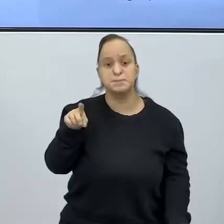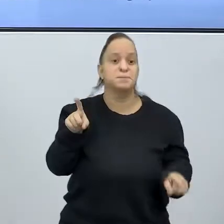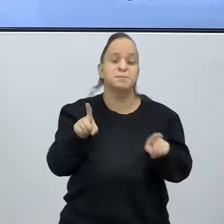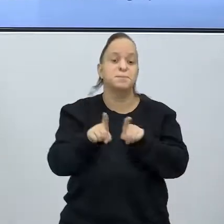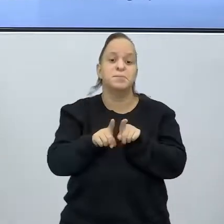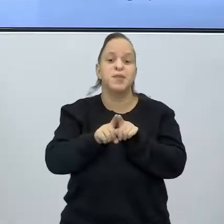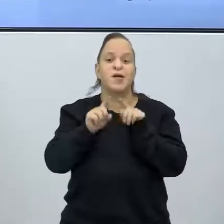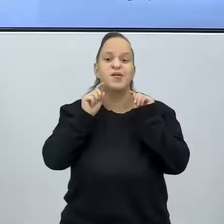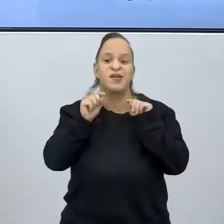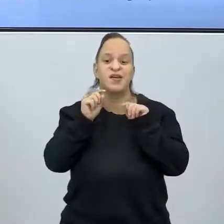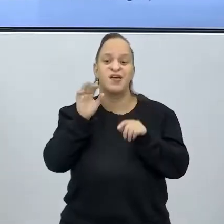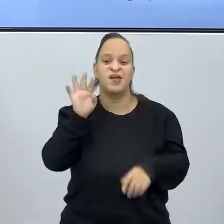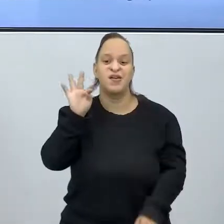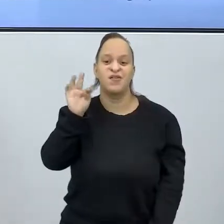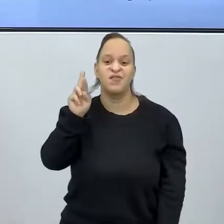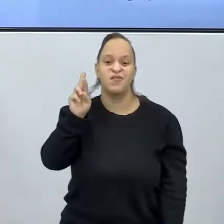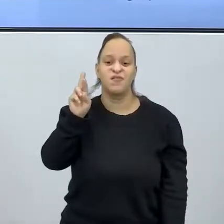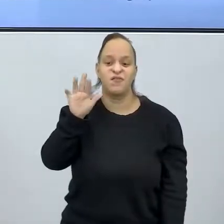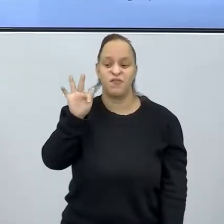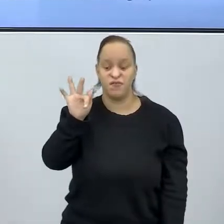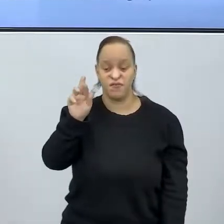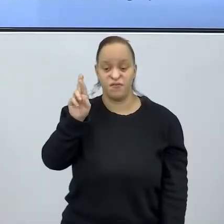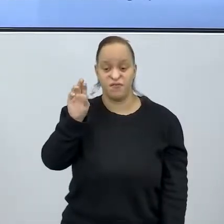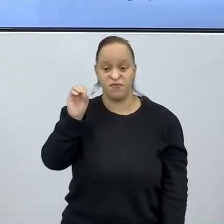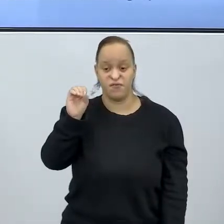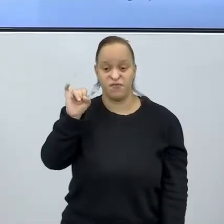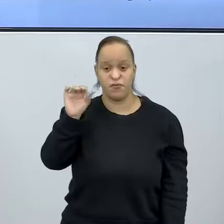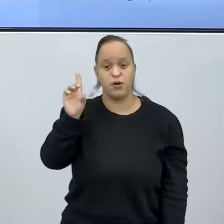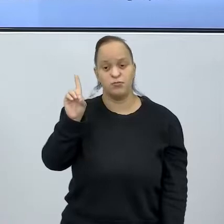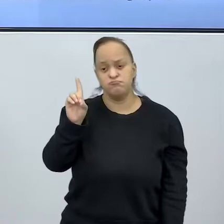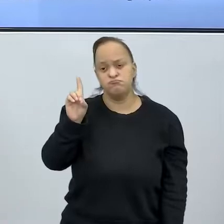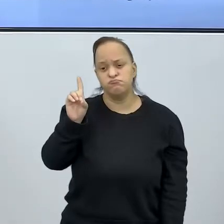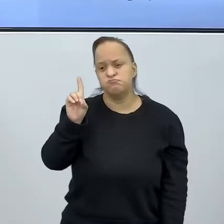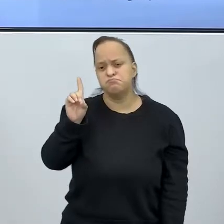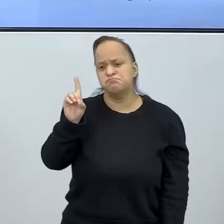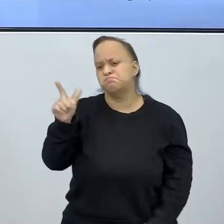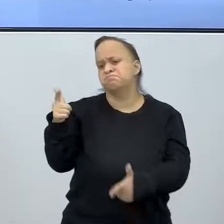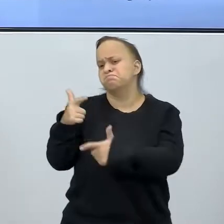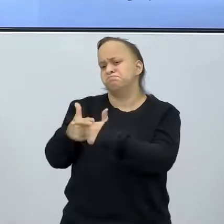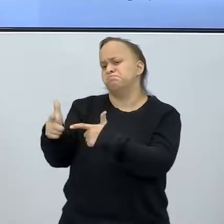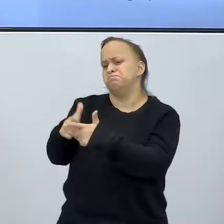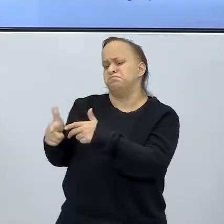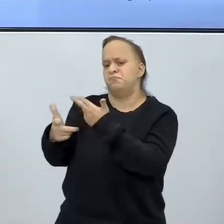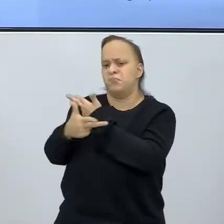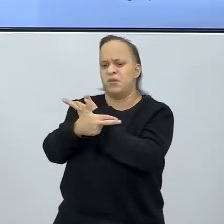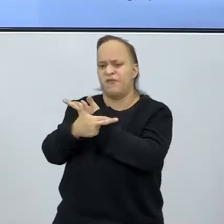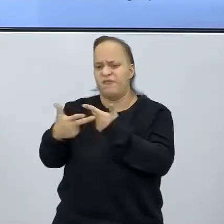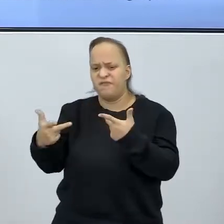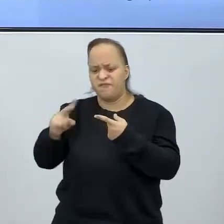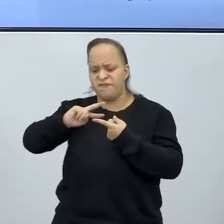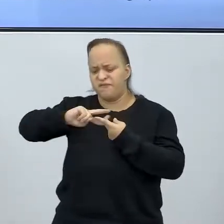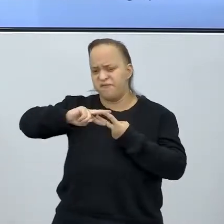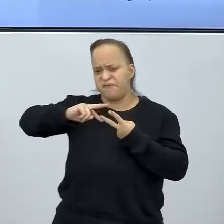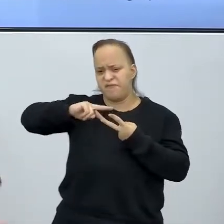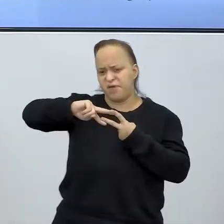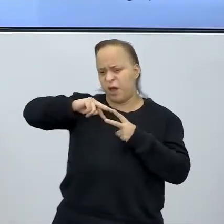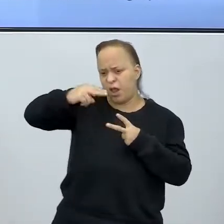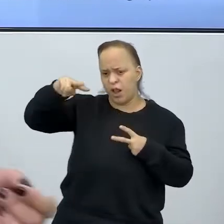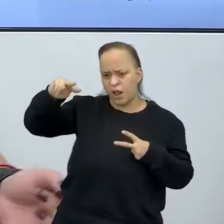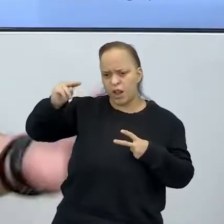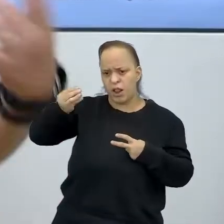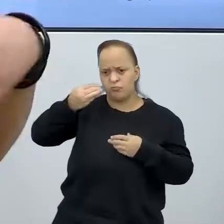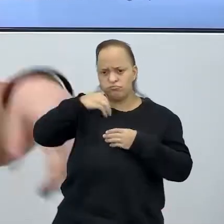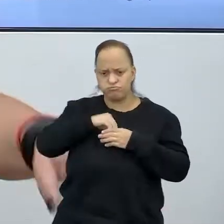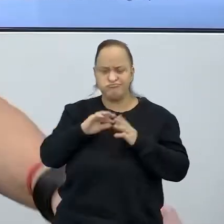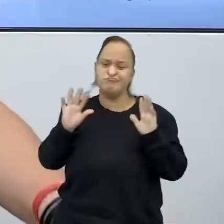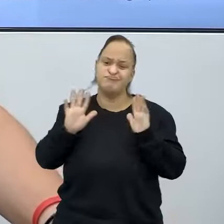Freud, o Freud na psicanálise, ele também fala sobre problemas que não são necessariamente patológicos, mas são problemas sociais, né, problemas sistêmicos